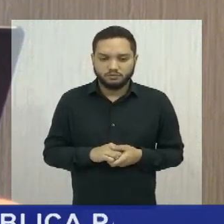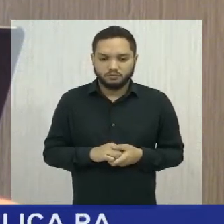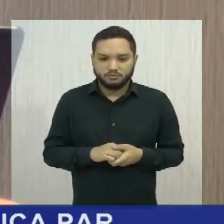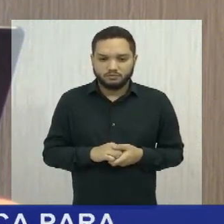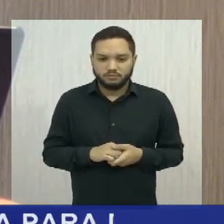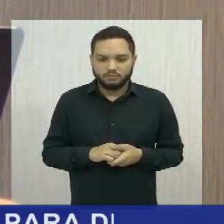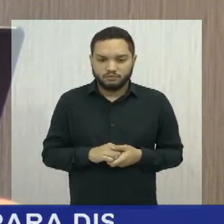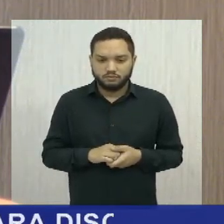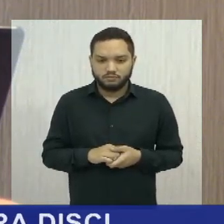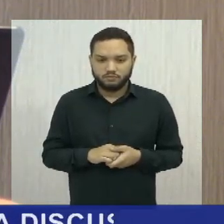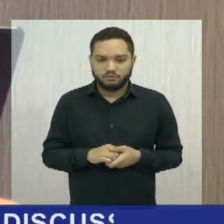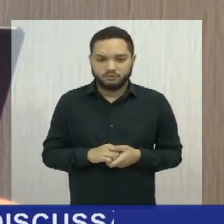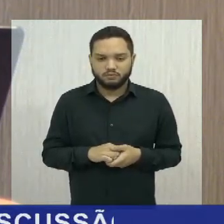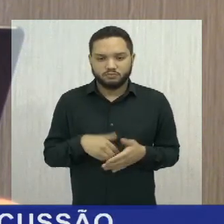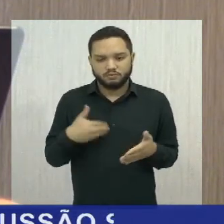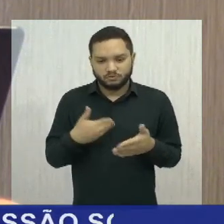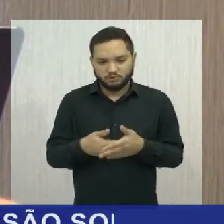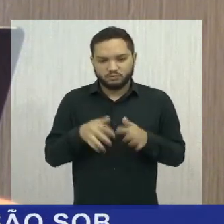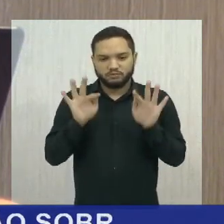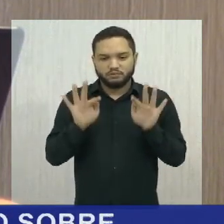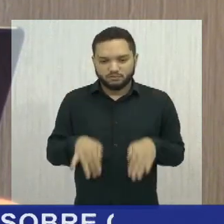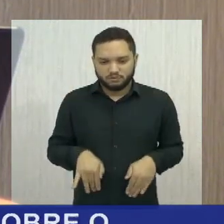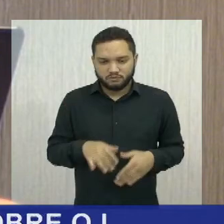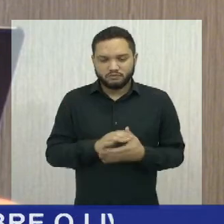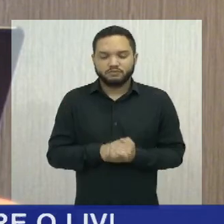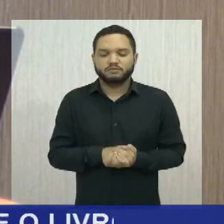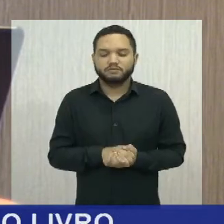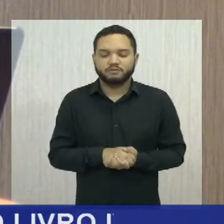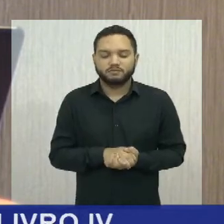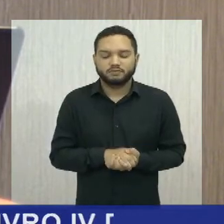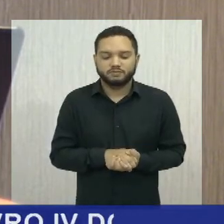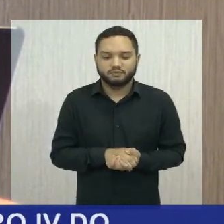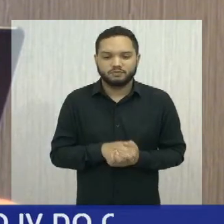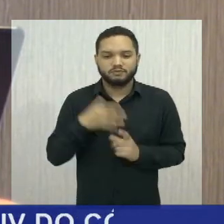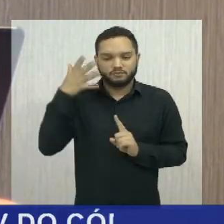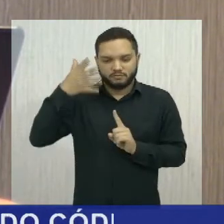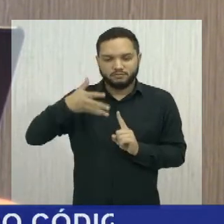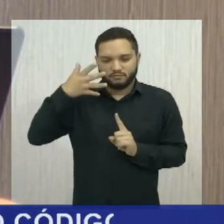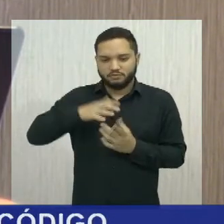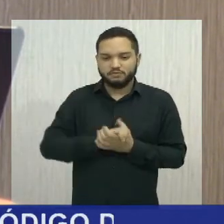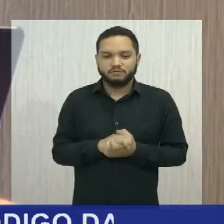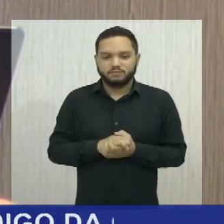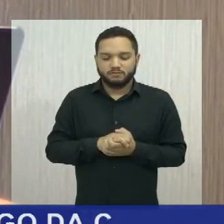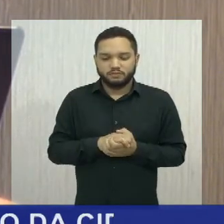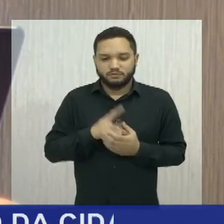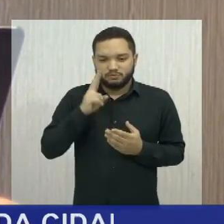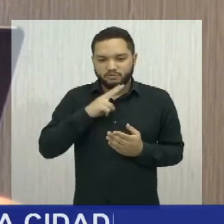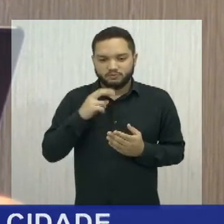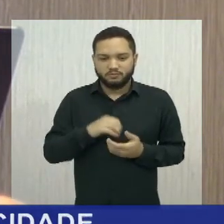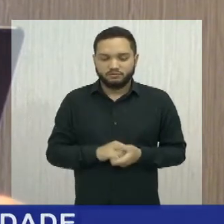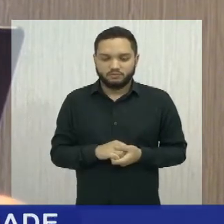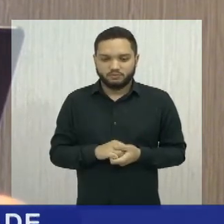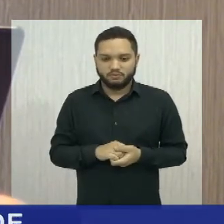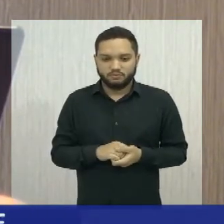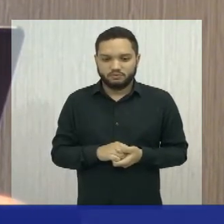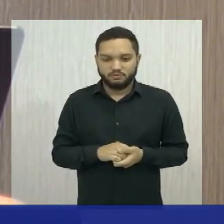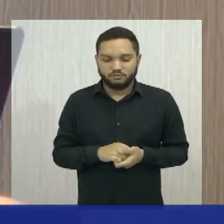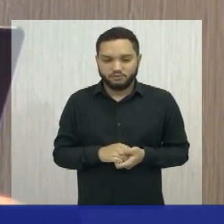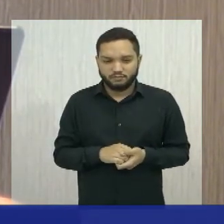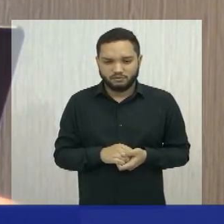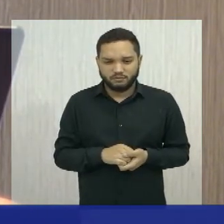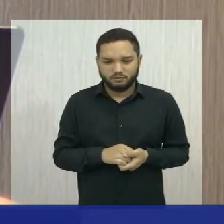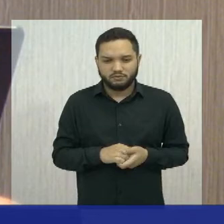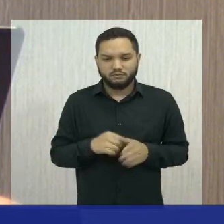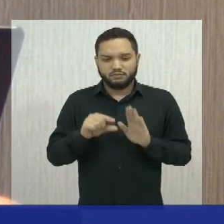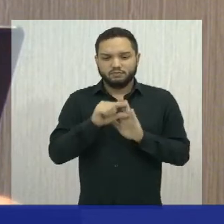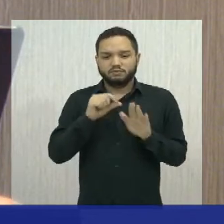Já me encaminhando para a conclusão, senhor presidente, vou apressar apenas sem citá-los, mas